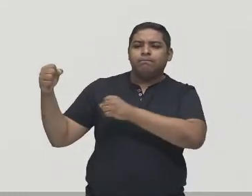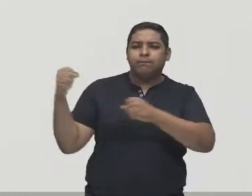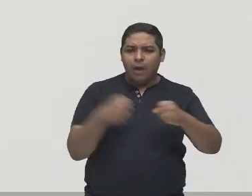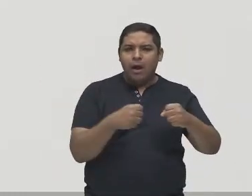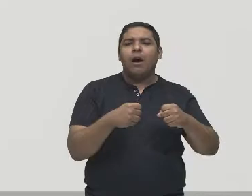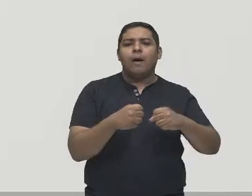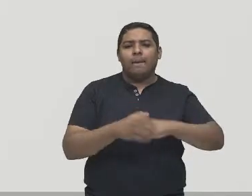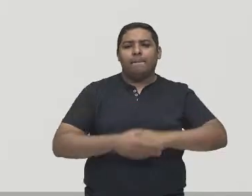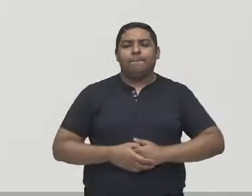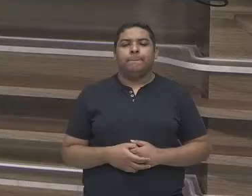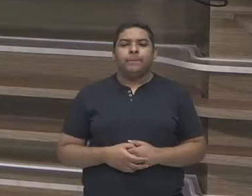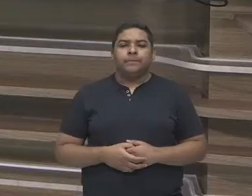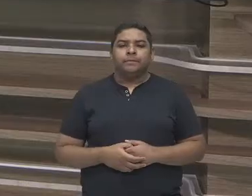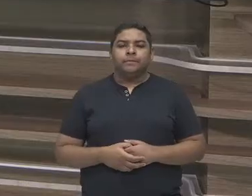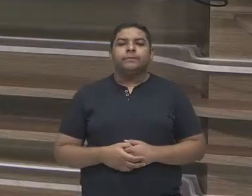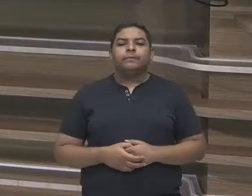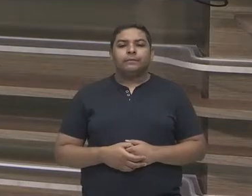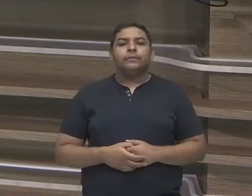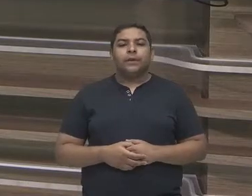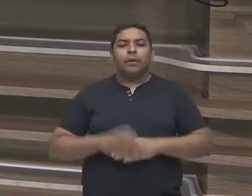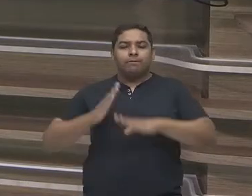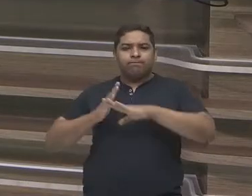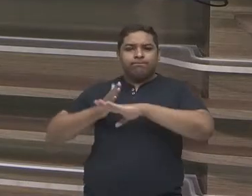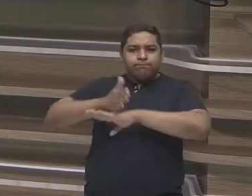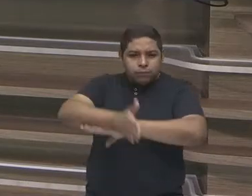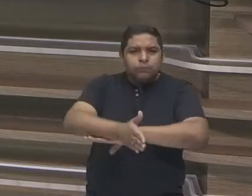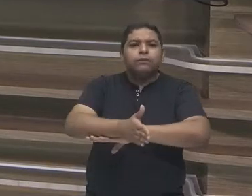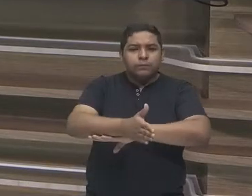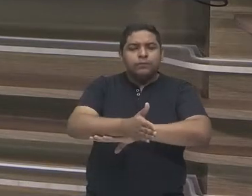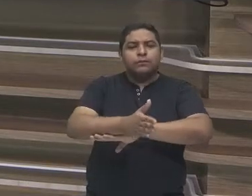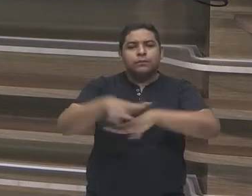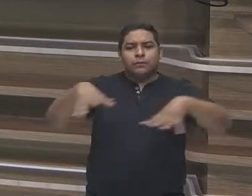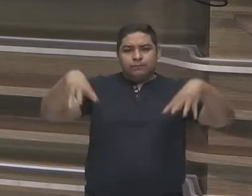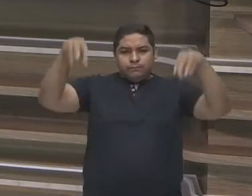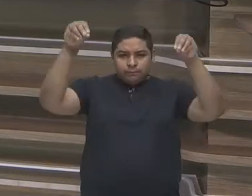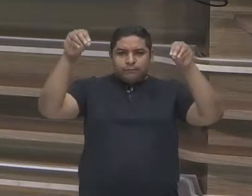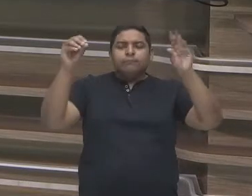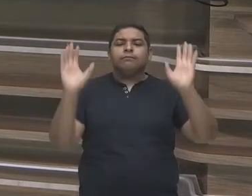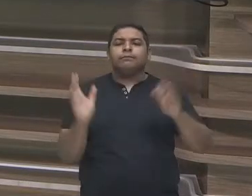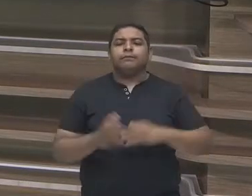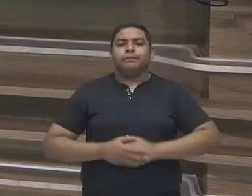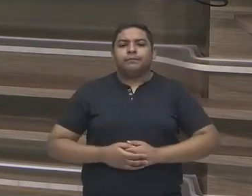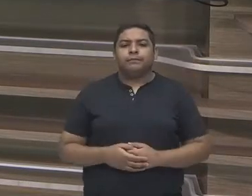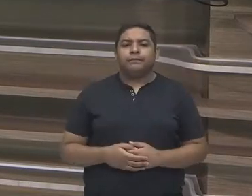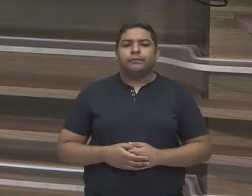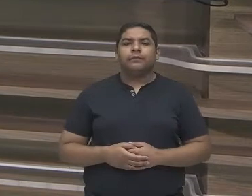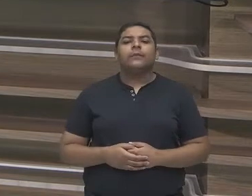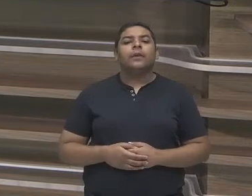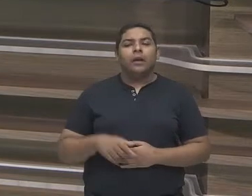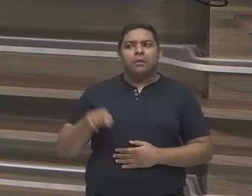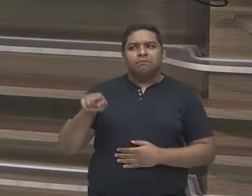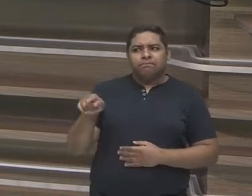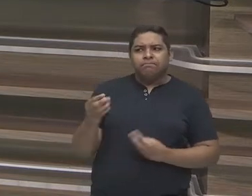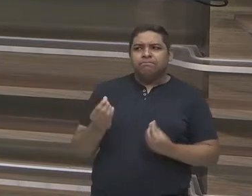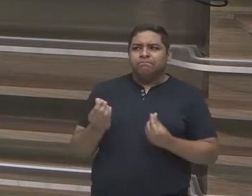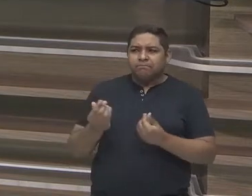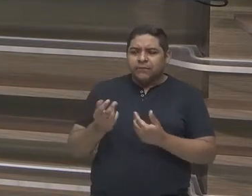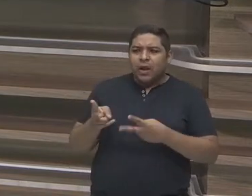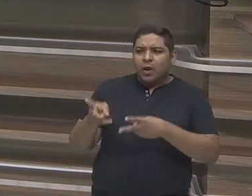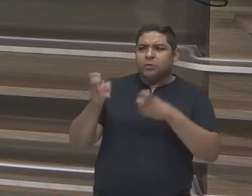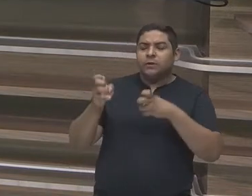Com a tomada da Bastilha, gente, é que o rei vai começar a observar, junto com o clero, opa, eles estão extremamente aí, o